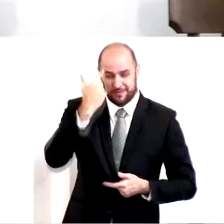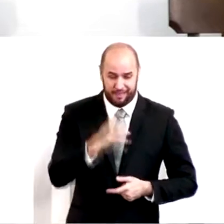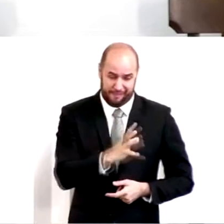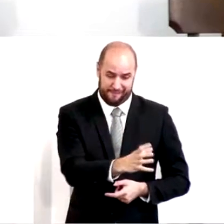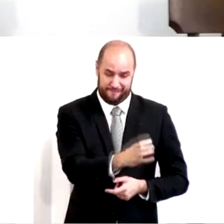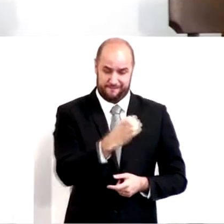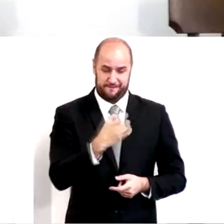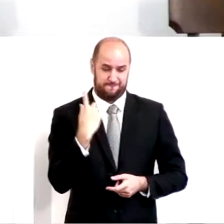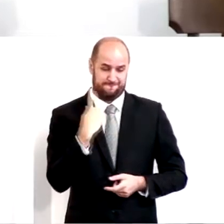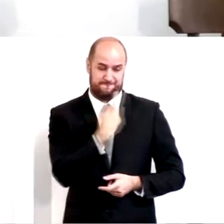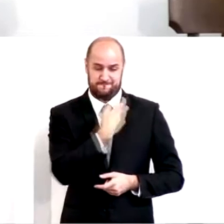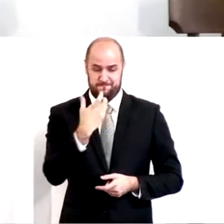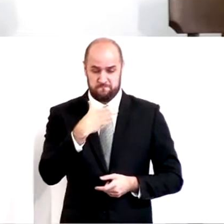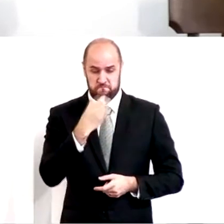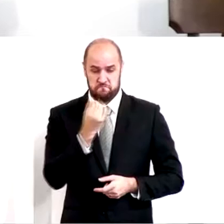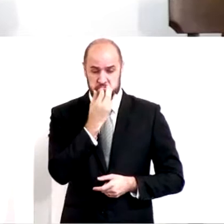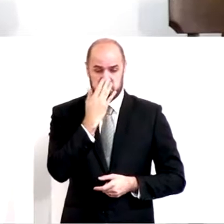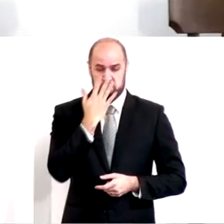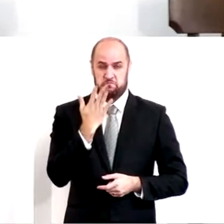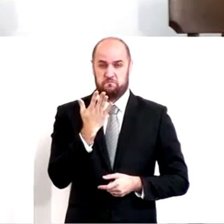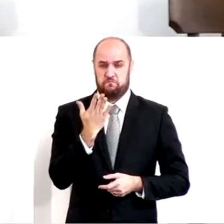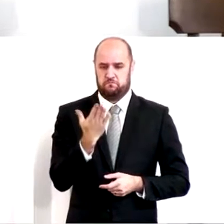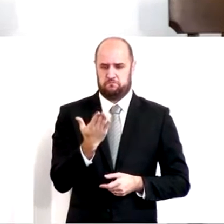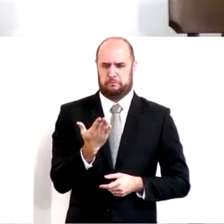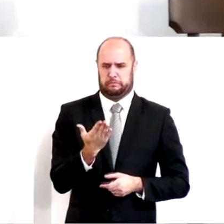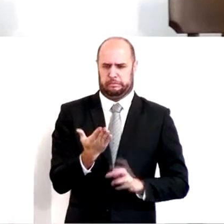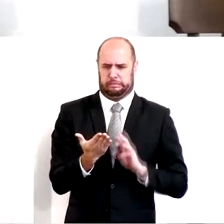apresentar um bom perfume